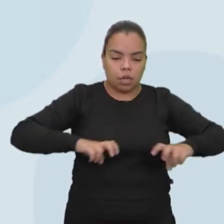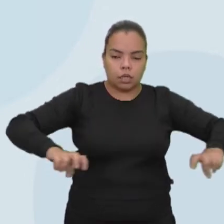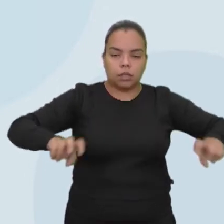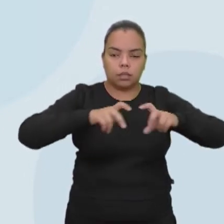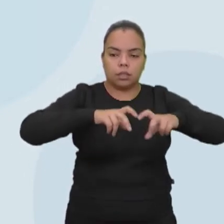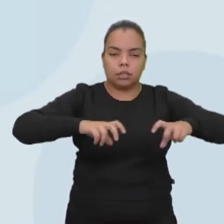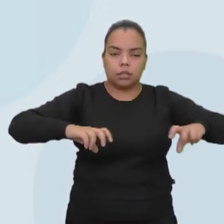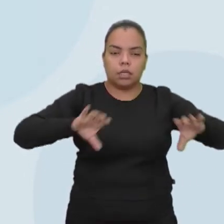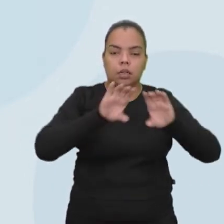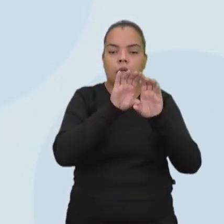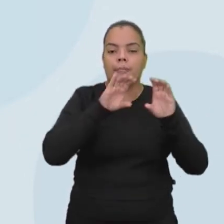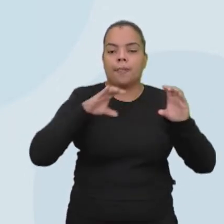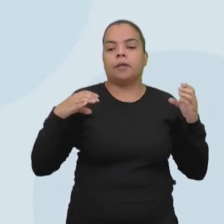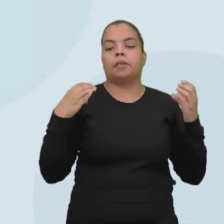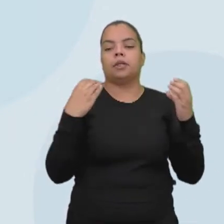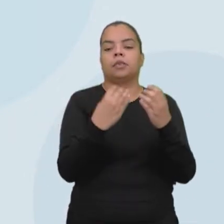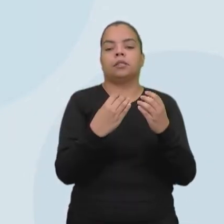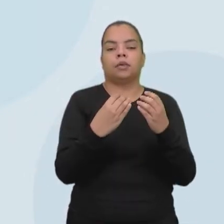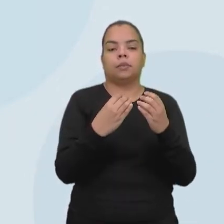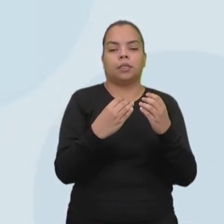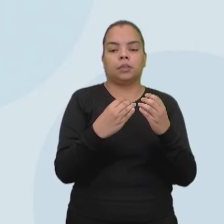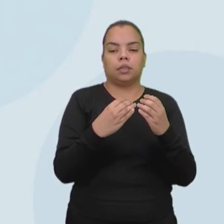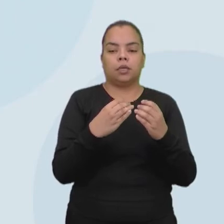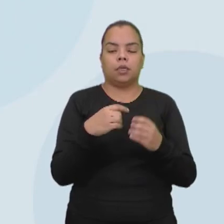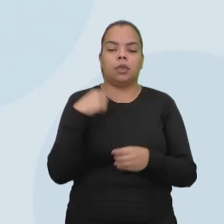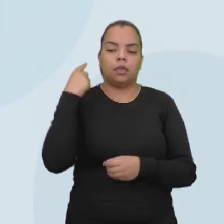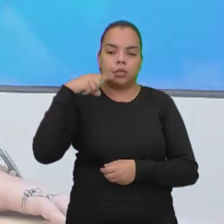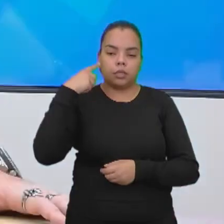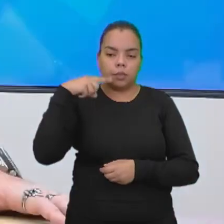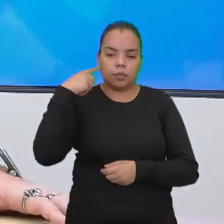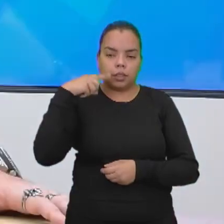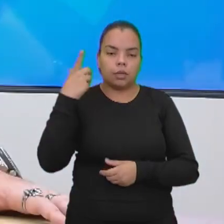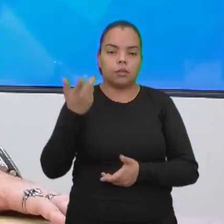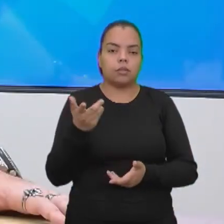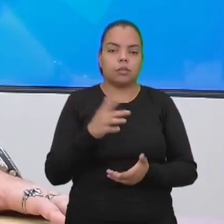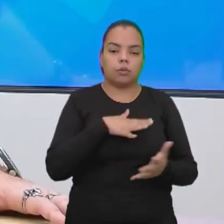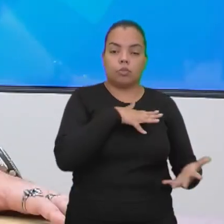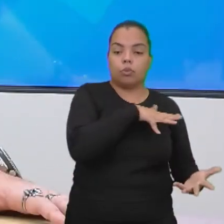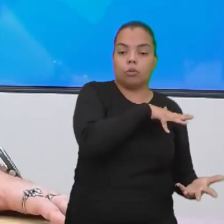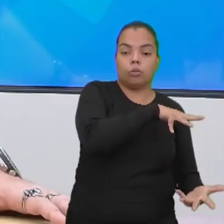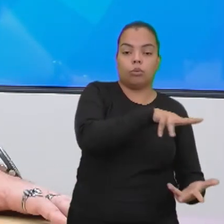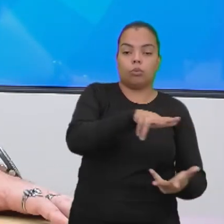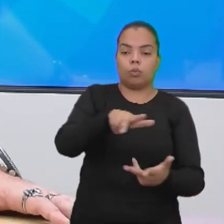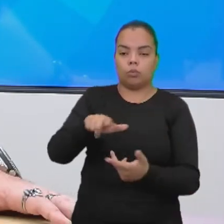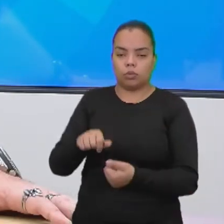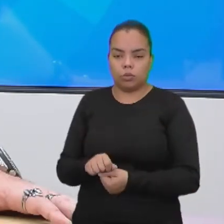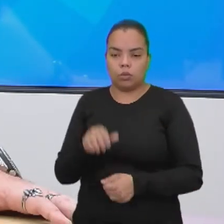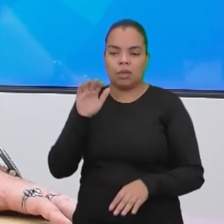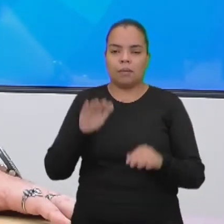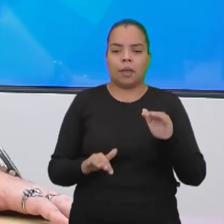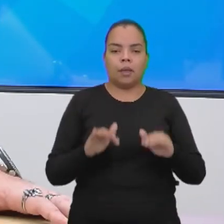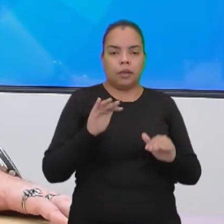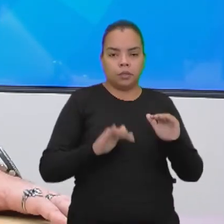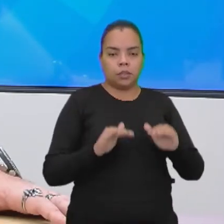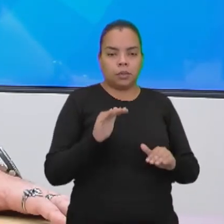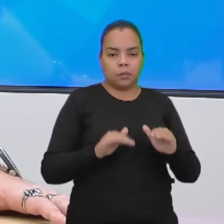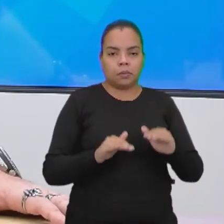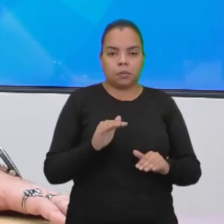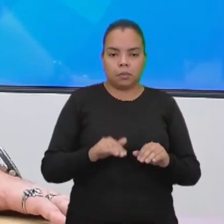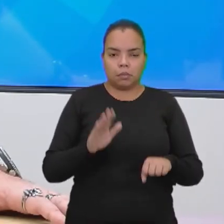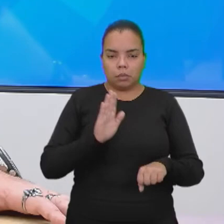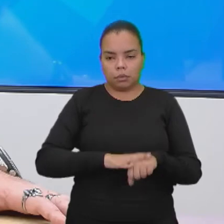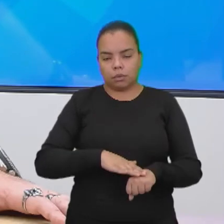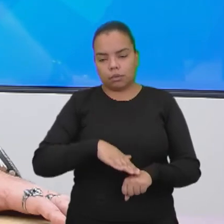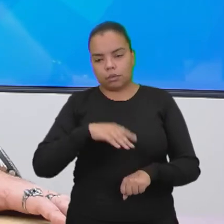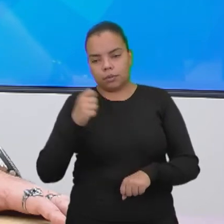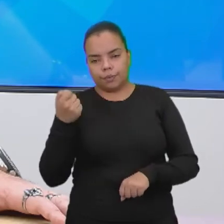23,6% dos assentos das câmaras aí de deputados aí do mundo afora, em média. Ou seja, mais do que o dobro do que